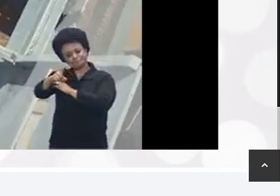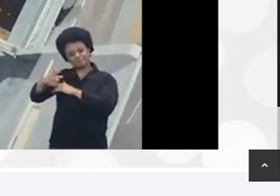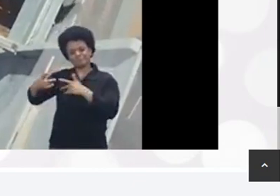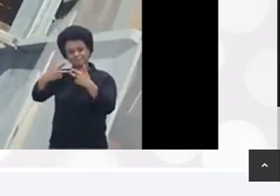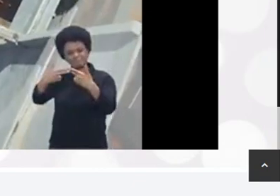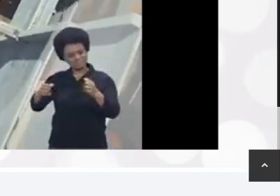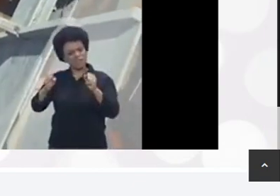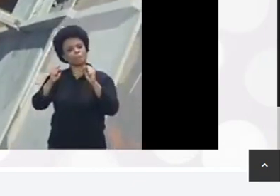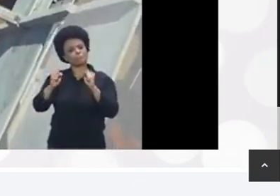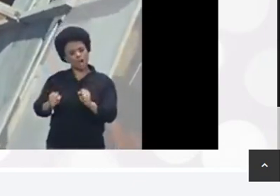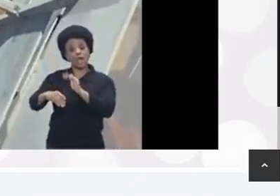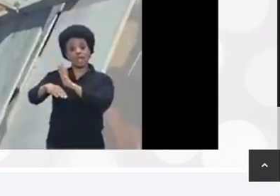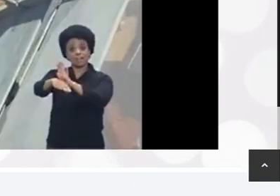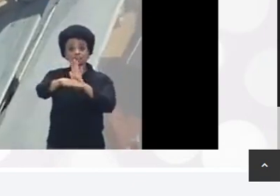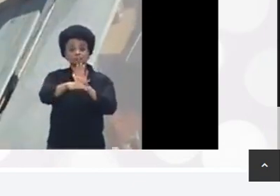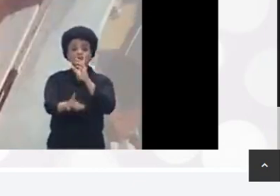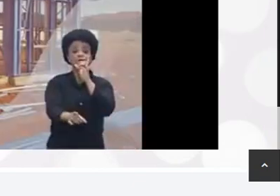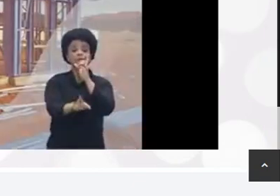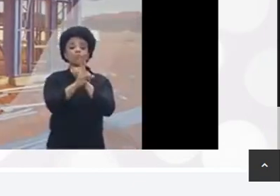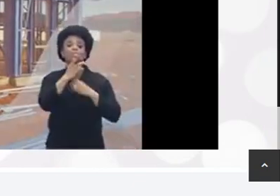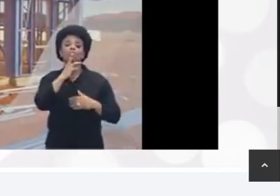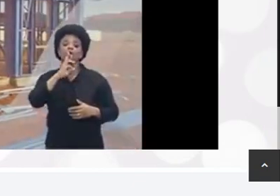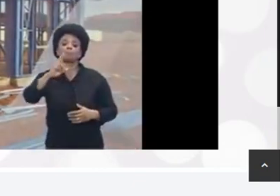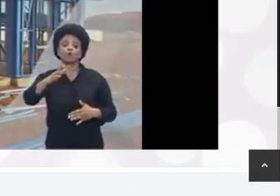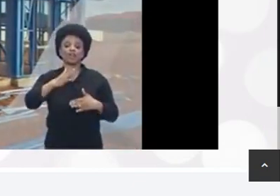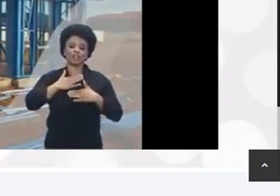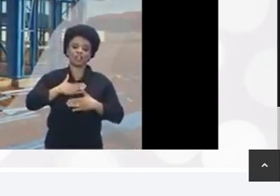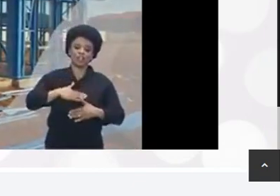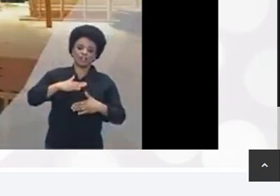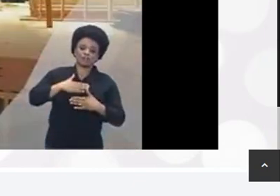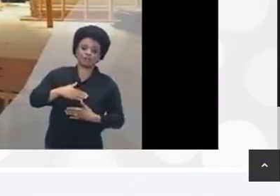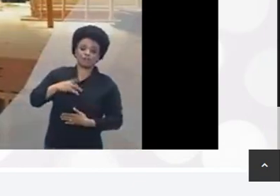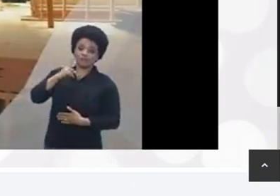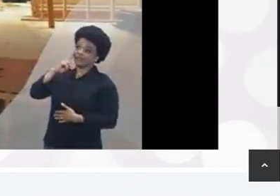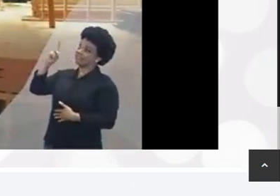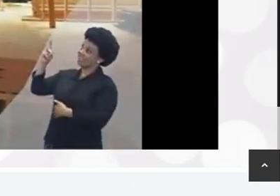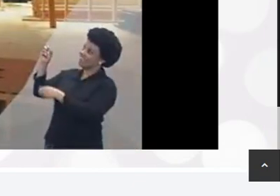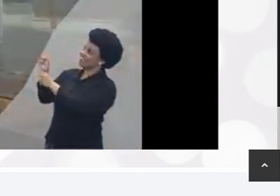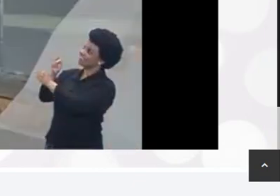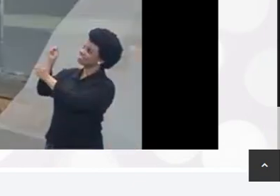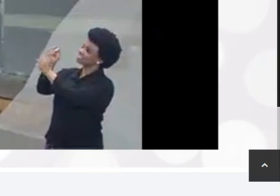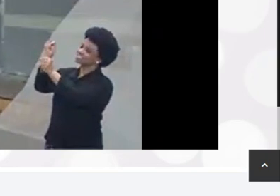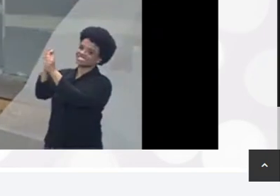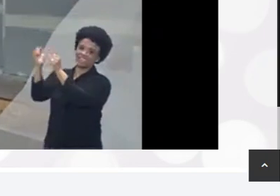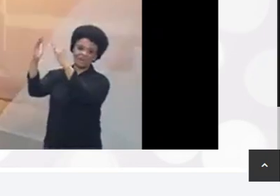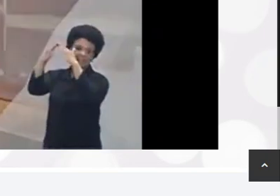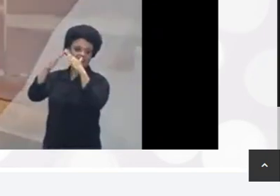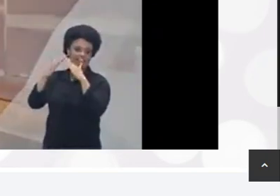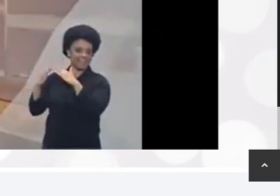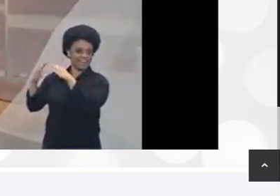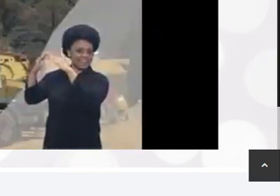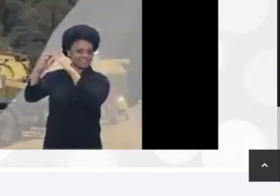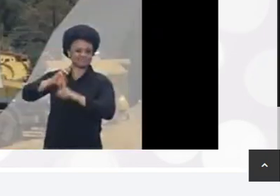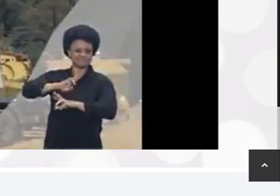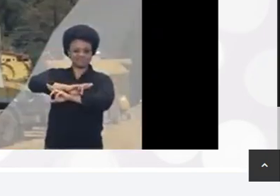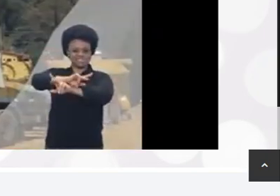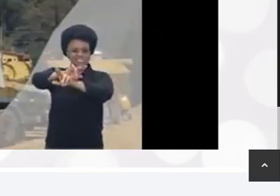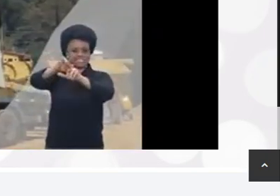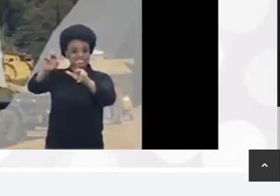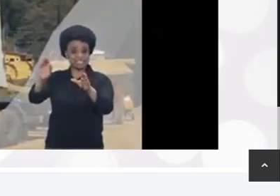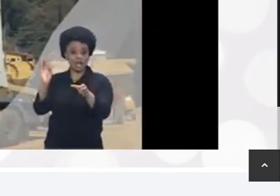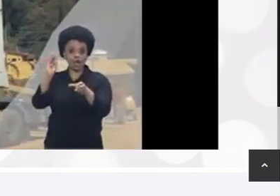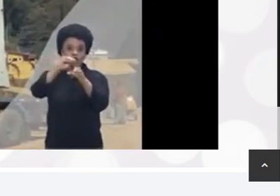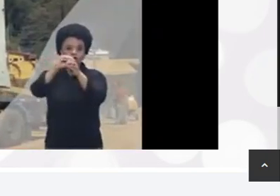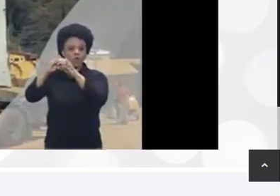compor possíveis soluções de conforto, como o steel frame, o wood frame e o drywall. E colocar tudo isso